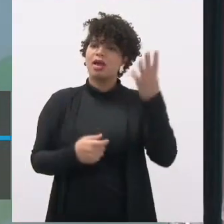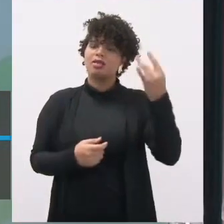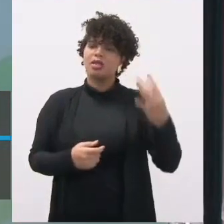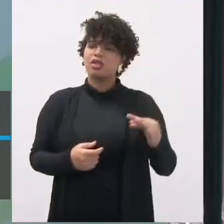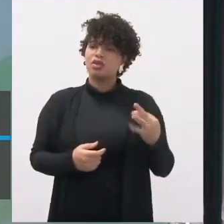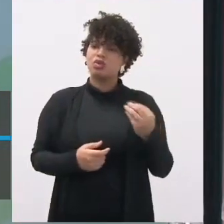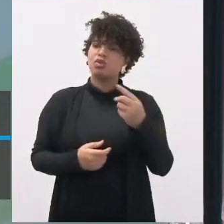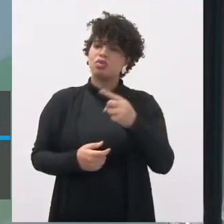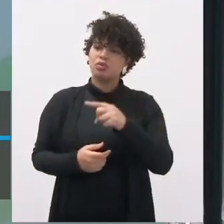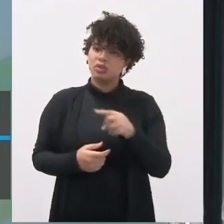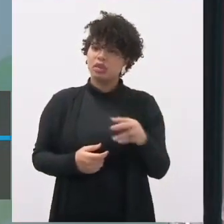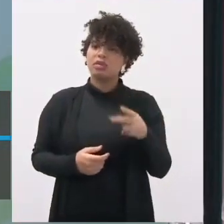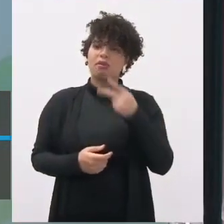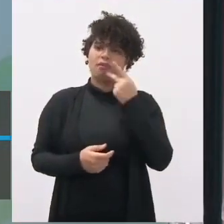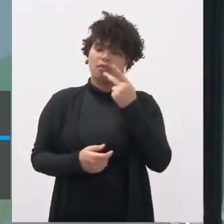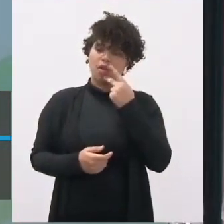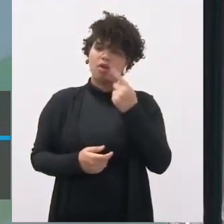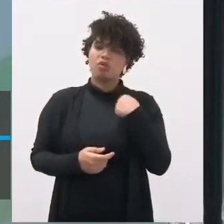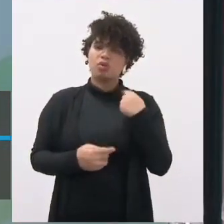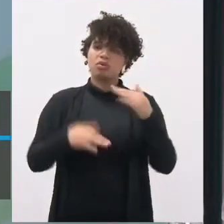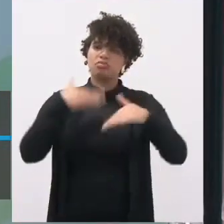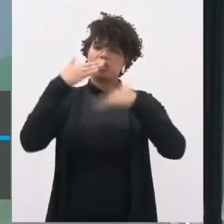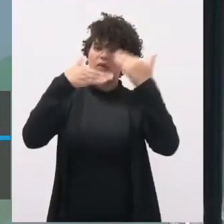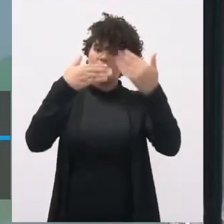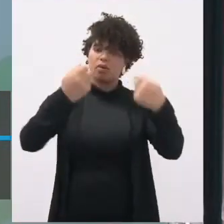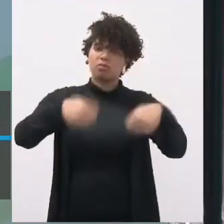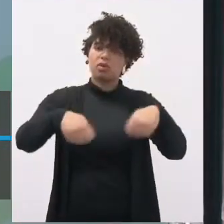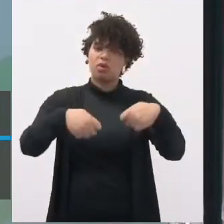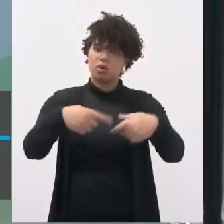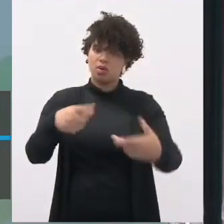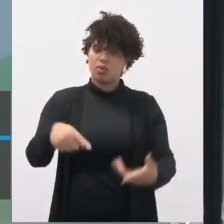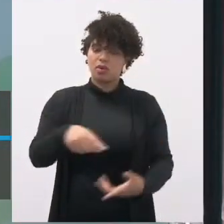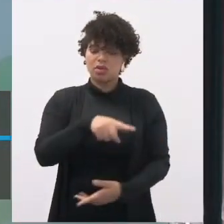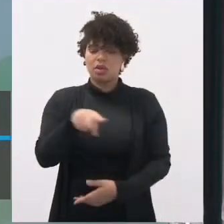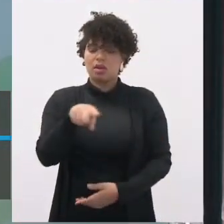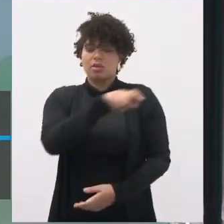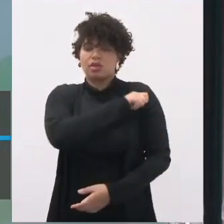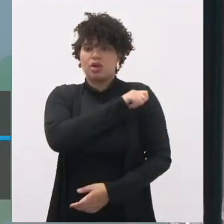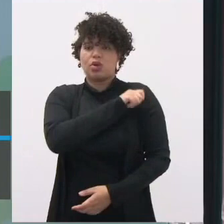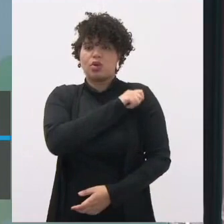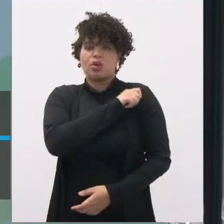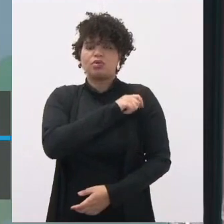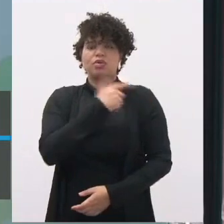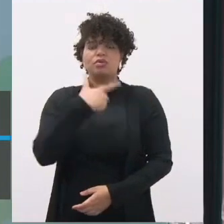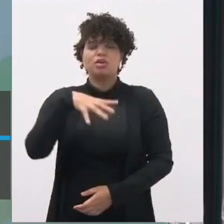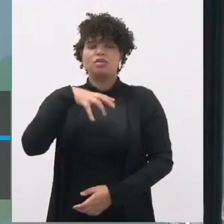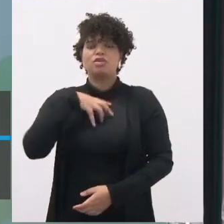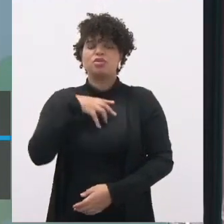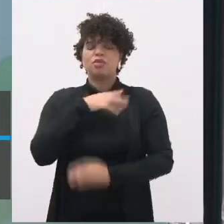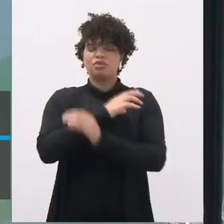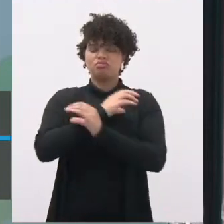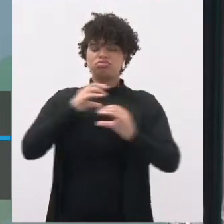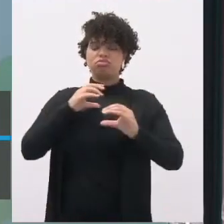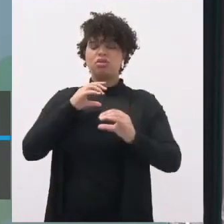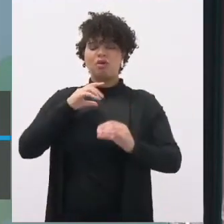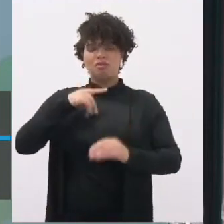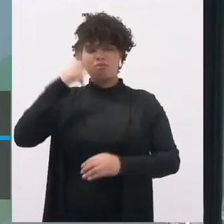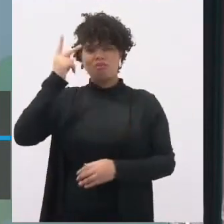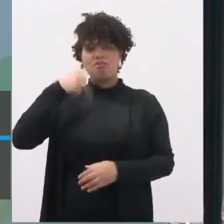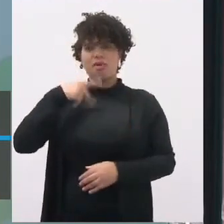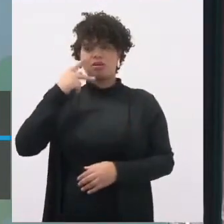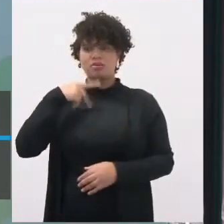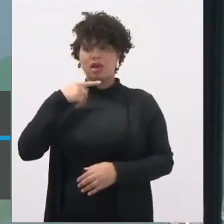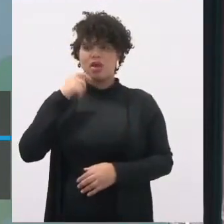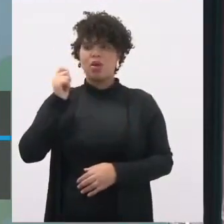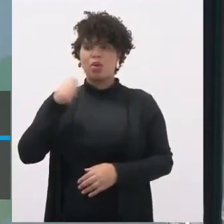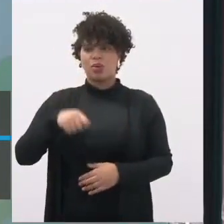vocês falaram, que a gente temos que desenvolver, né, para que esse estudante saia com a maior bagagem